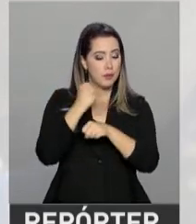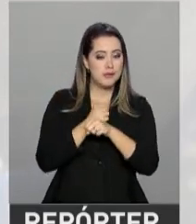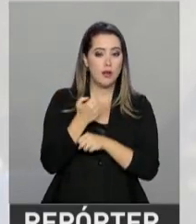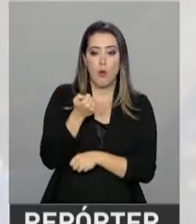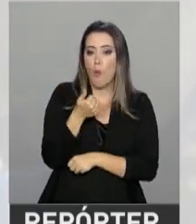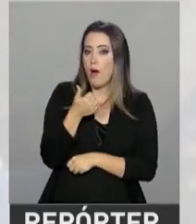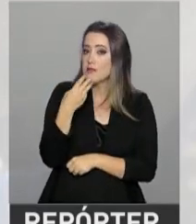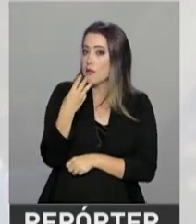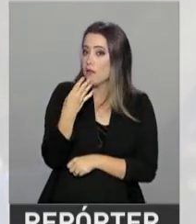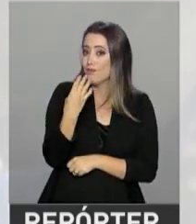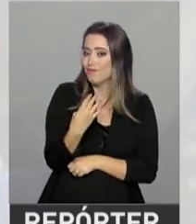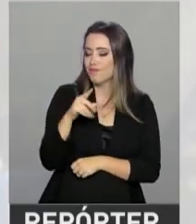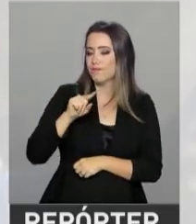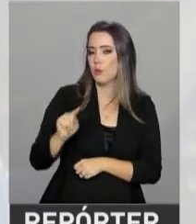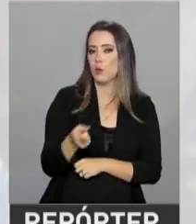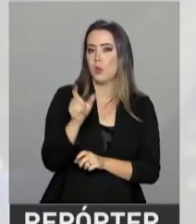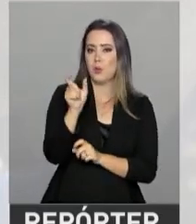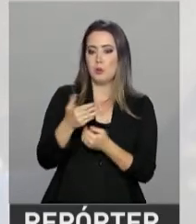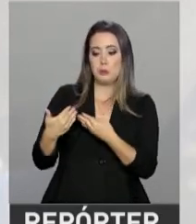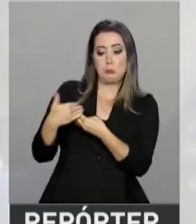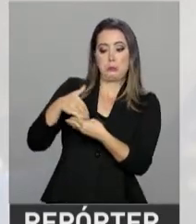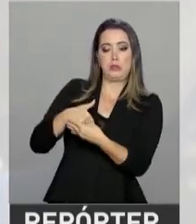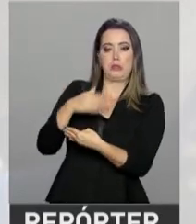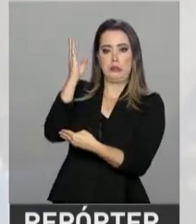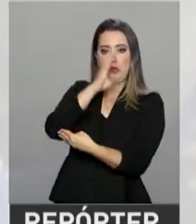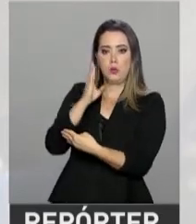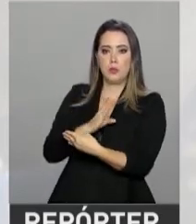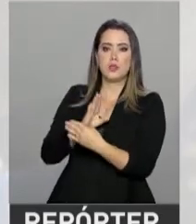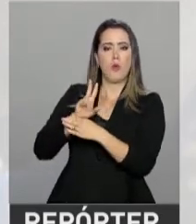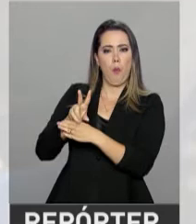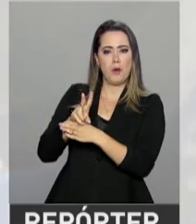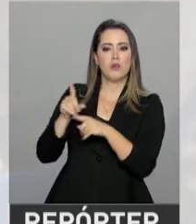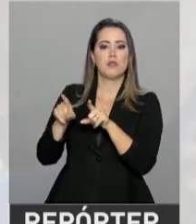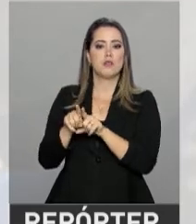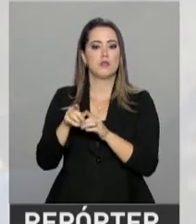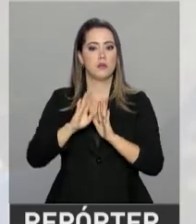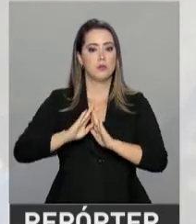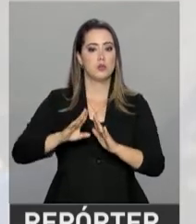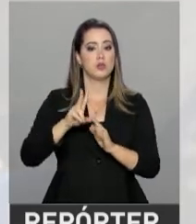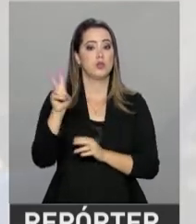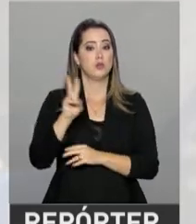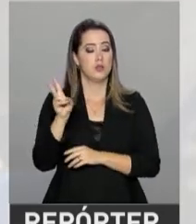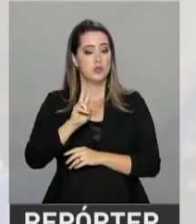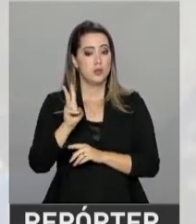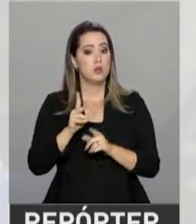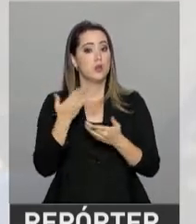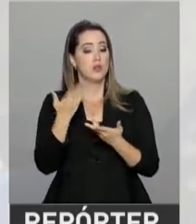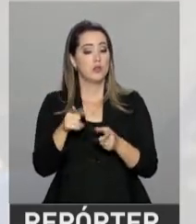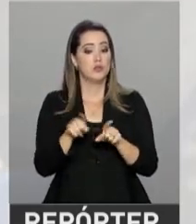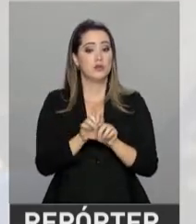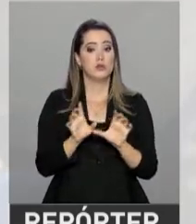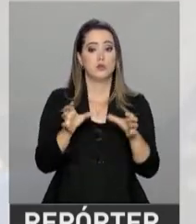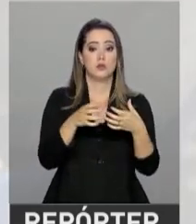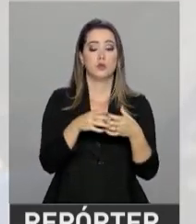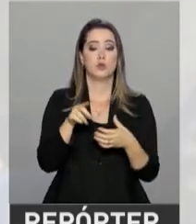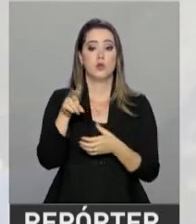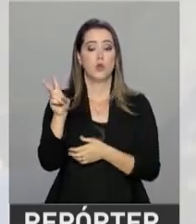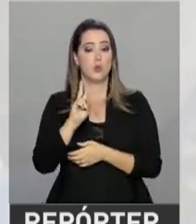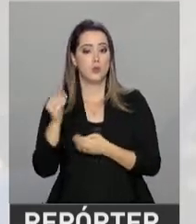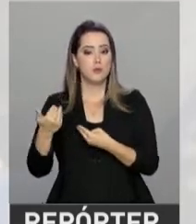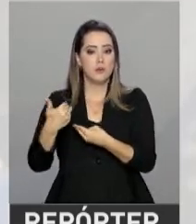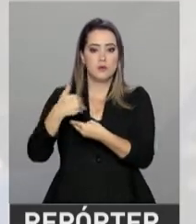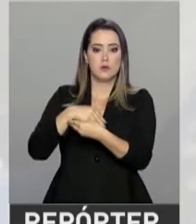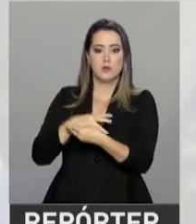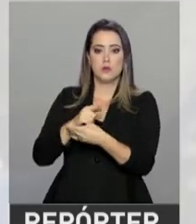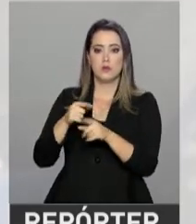no Brasil. Destes, quase 18 mil foram solicitados por venezuelanos. E foram os imigrantes vindos da Venezuela que